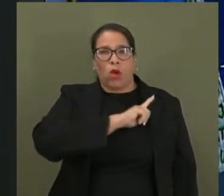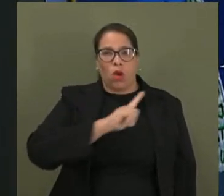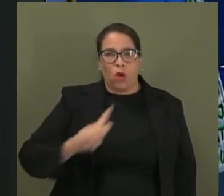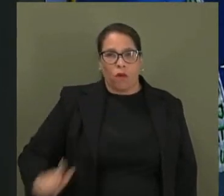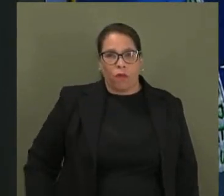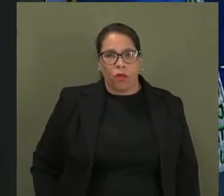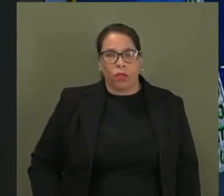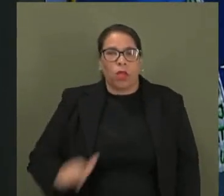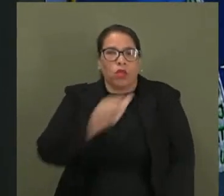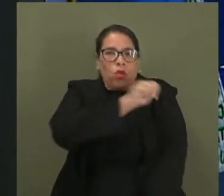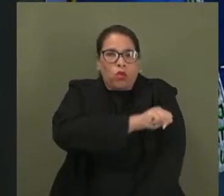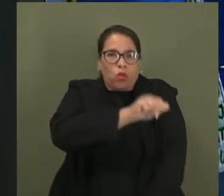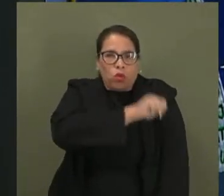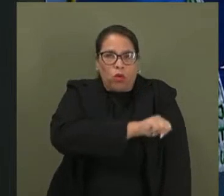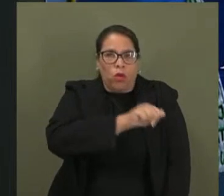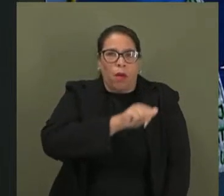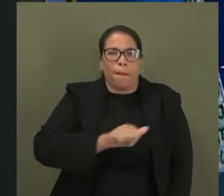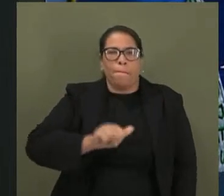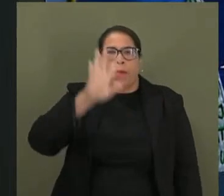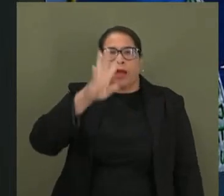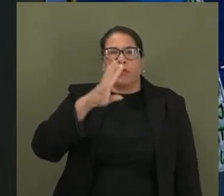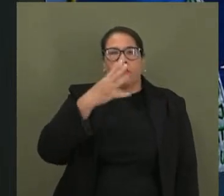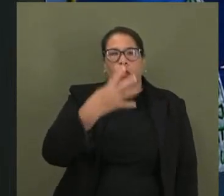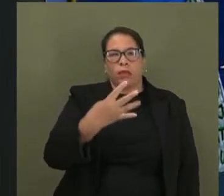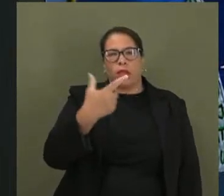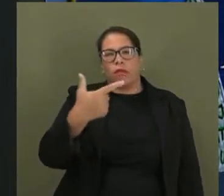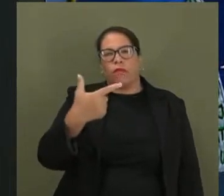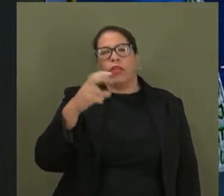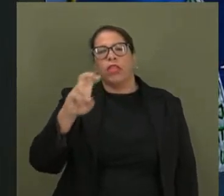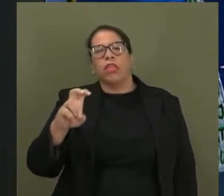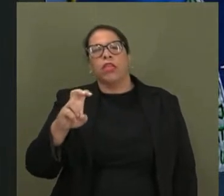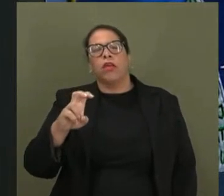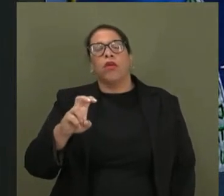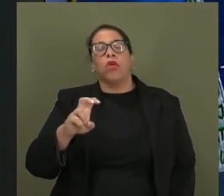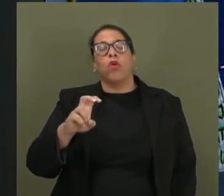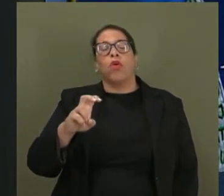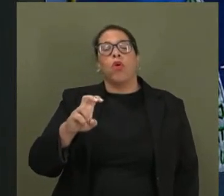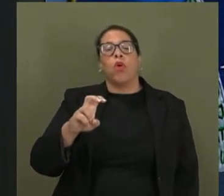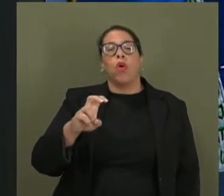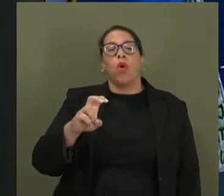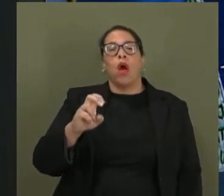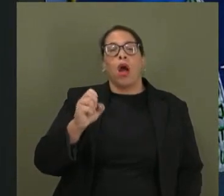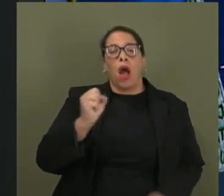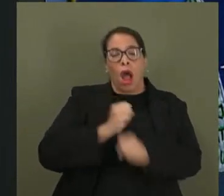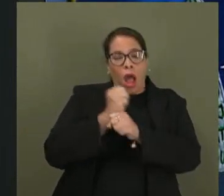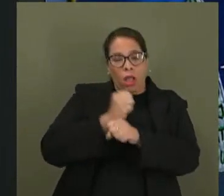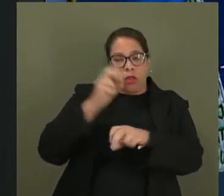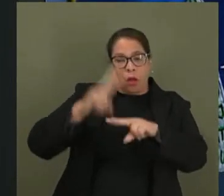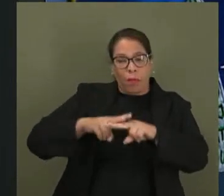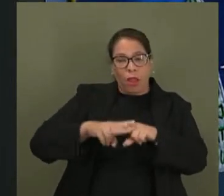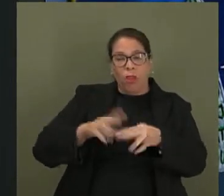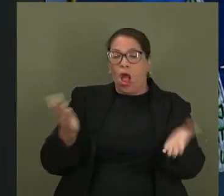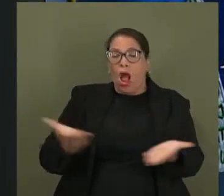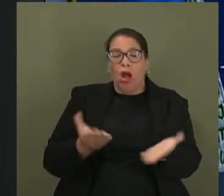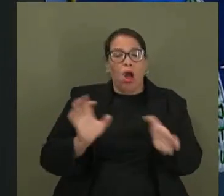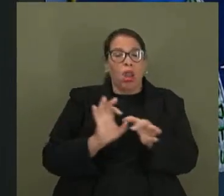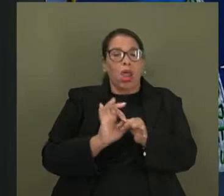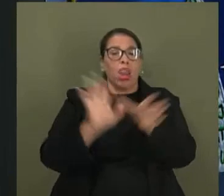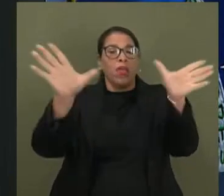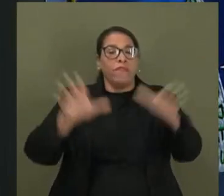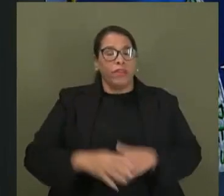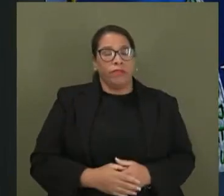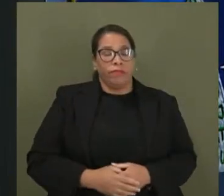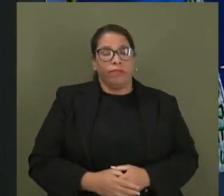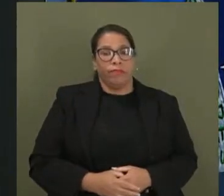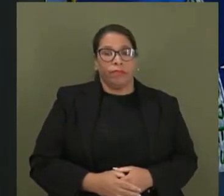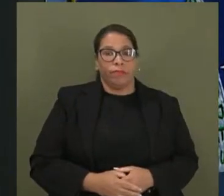ex-governador do Rio de Janeiro, com mais de 425 anos de prisão, curtindo nas suas mansões a impunidade.